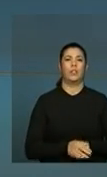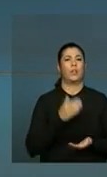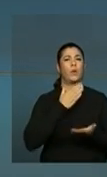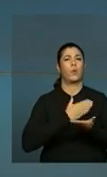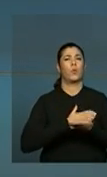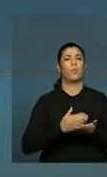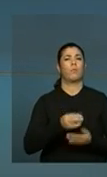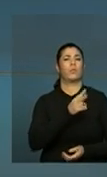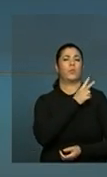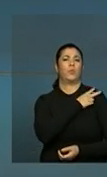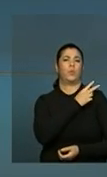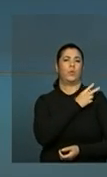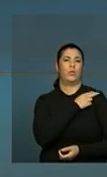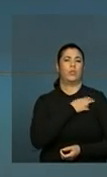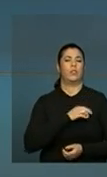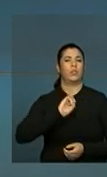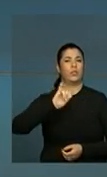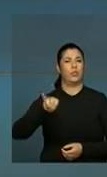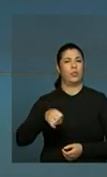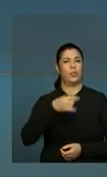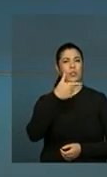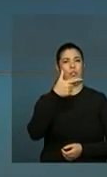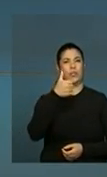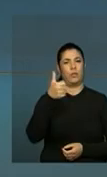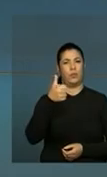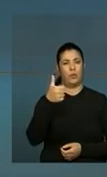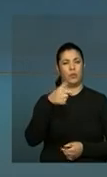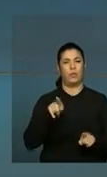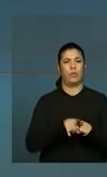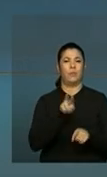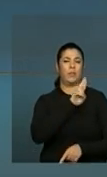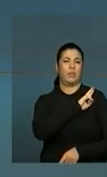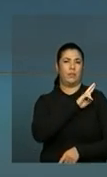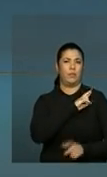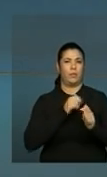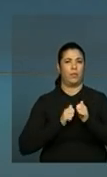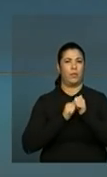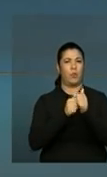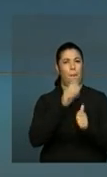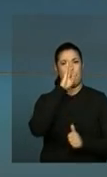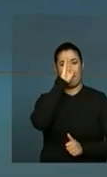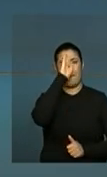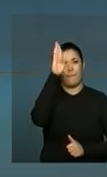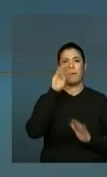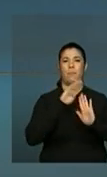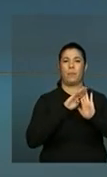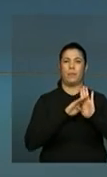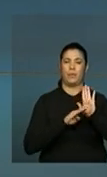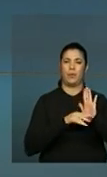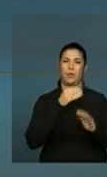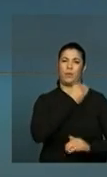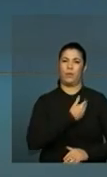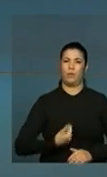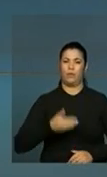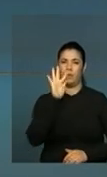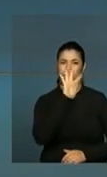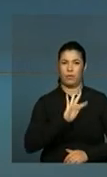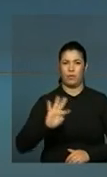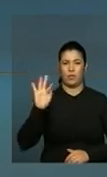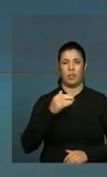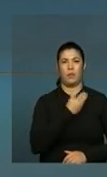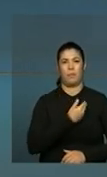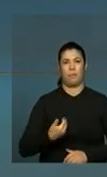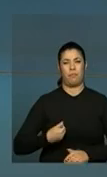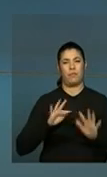começou a chefiar a pasta em janeiro de 2011 e é responsável por conduzir um dos principais programas do governo federal, o